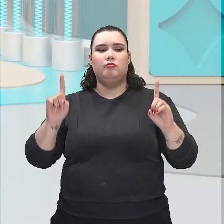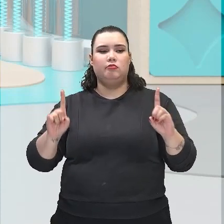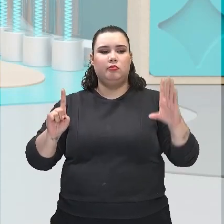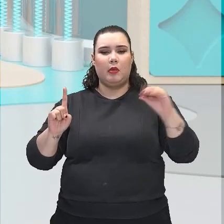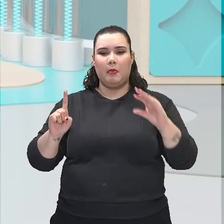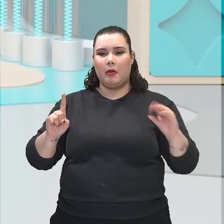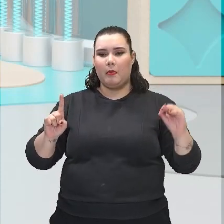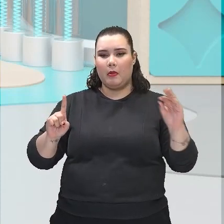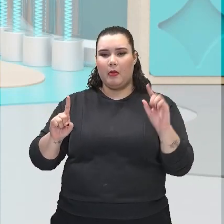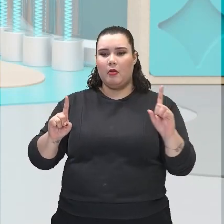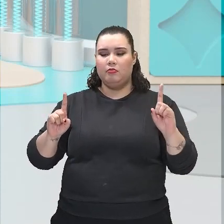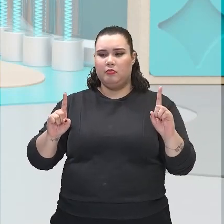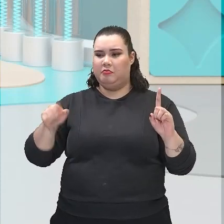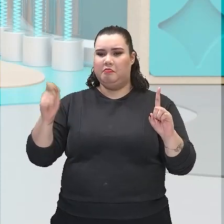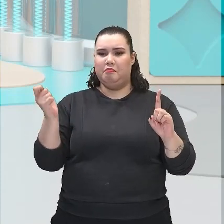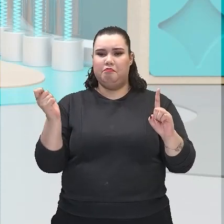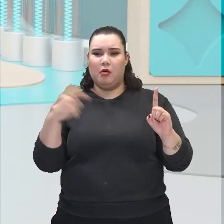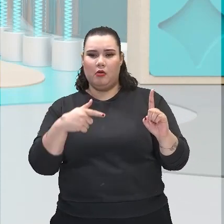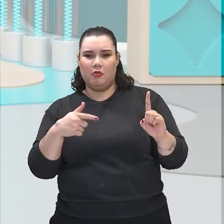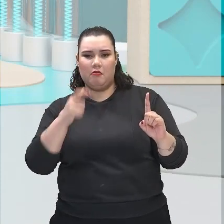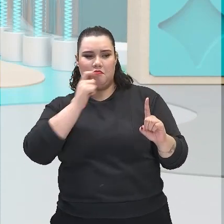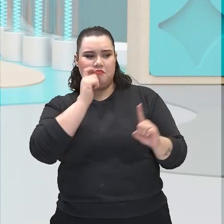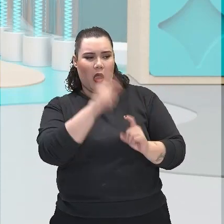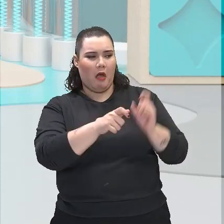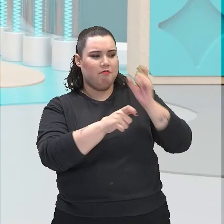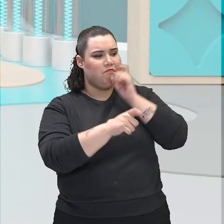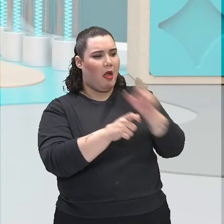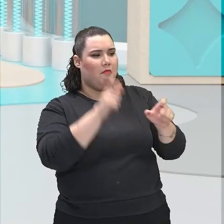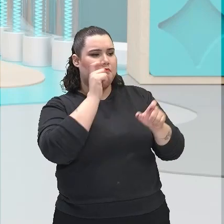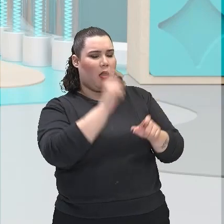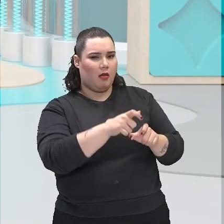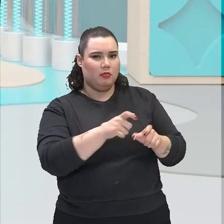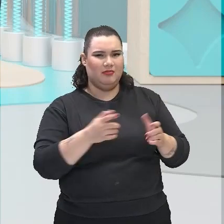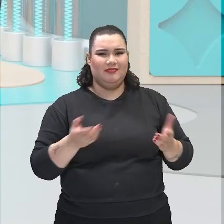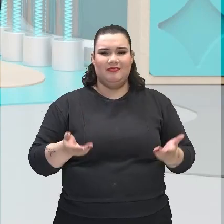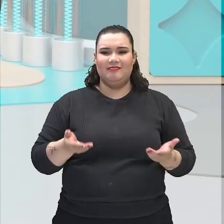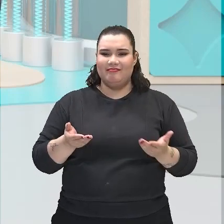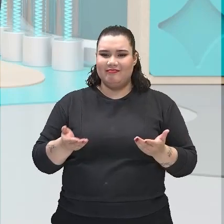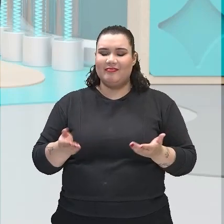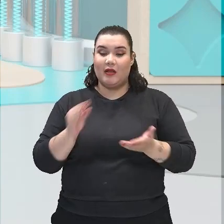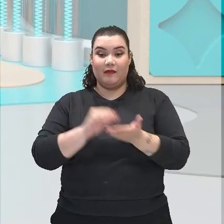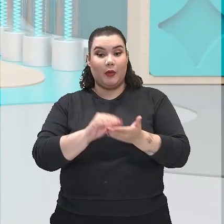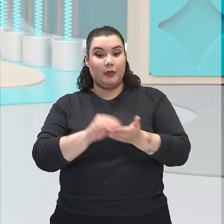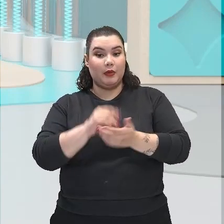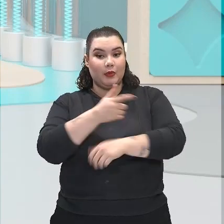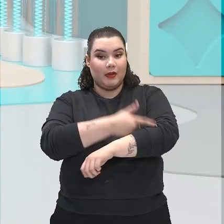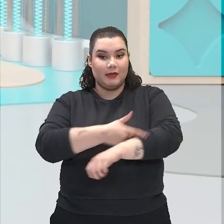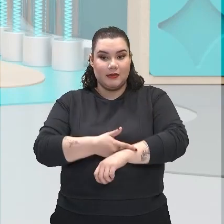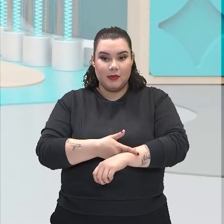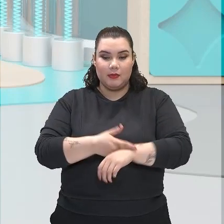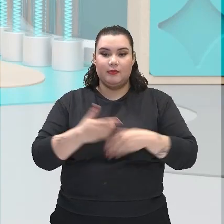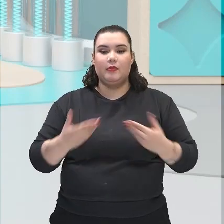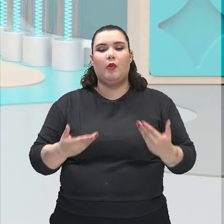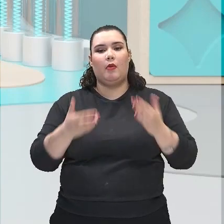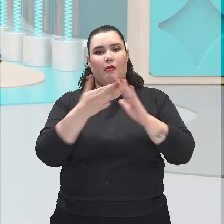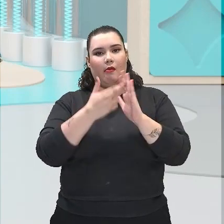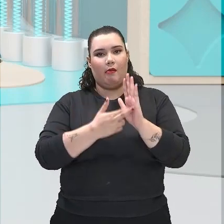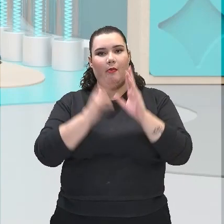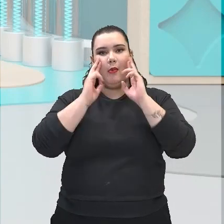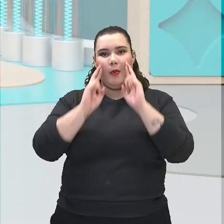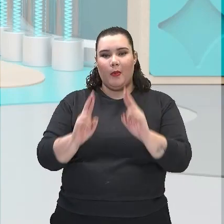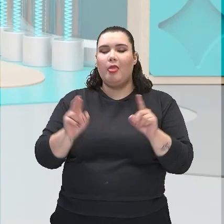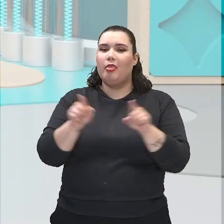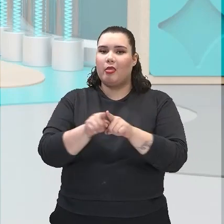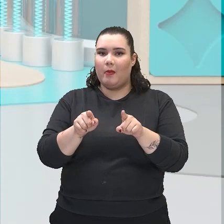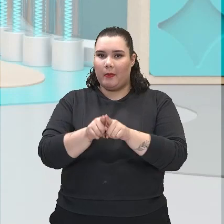que desqualifica o outro. Percebo que isso daí não é legal, não é saudável em um debate. E essa regra também foi seguida no nosso debate, você